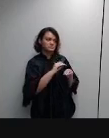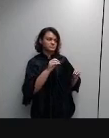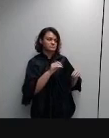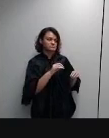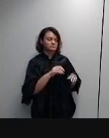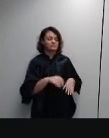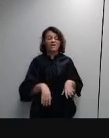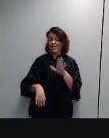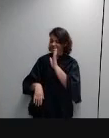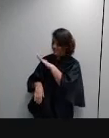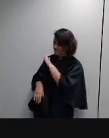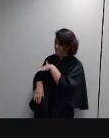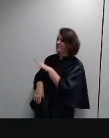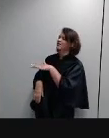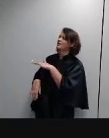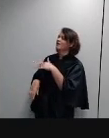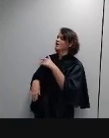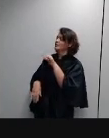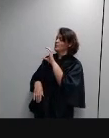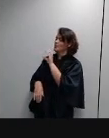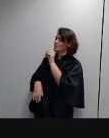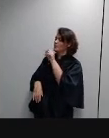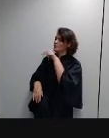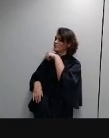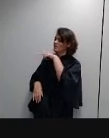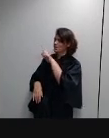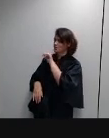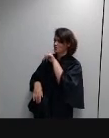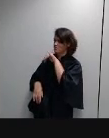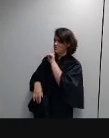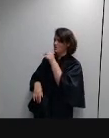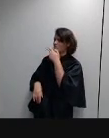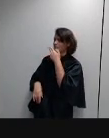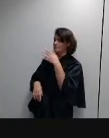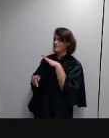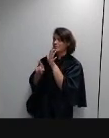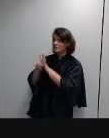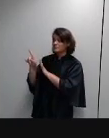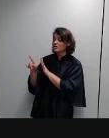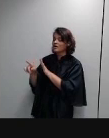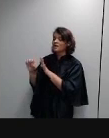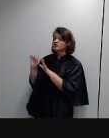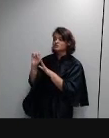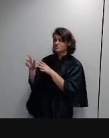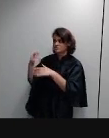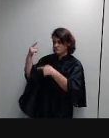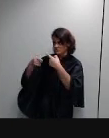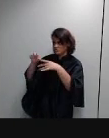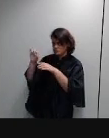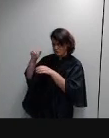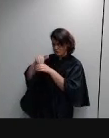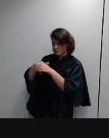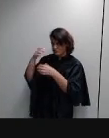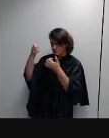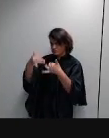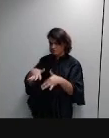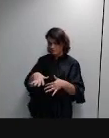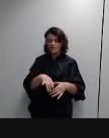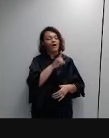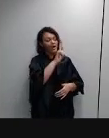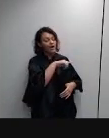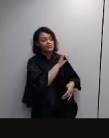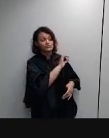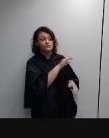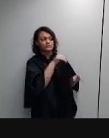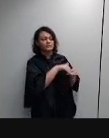mas é um minuto confira essa perguntando presencial ou não somos só os olhos deles é Por ora sim porque eu vô dá uma